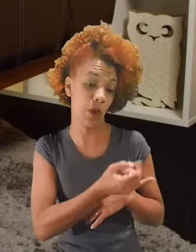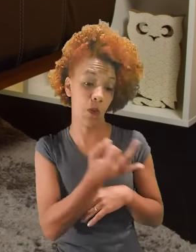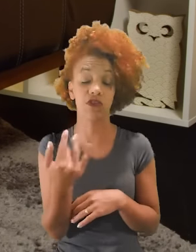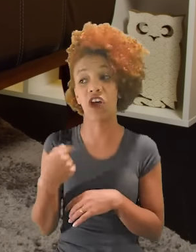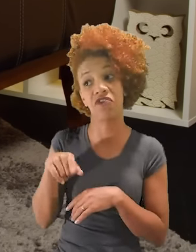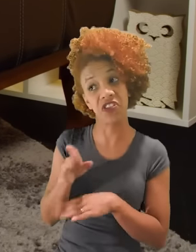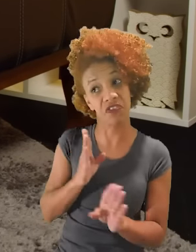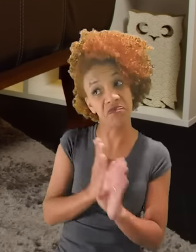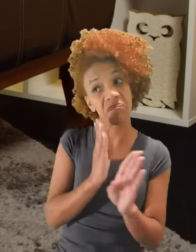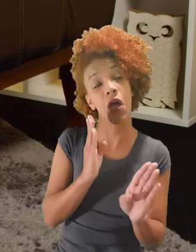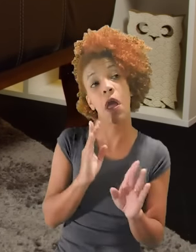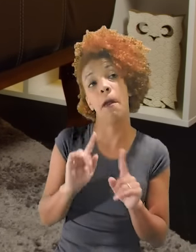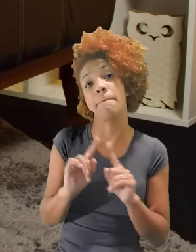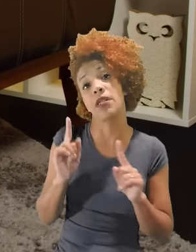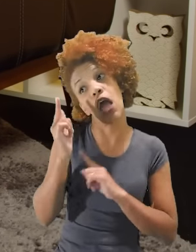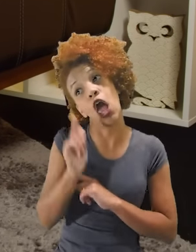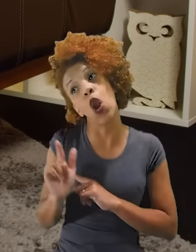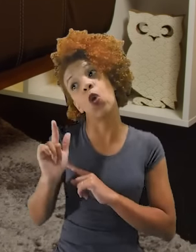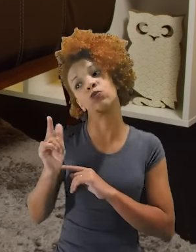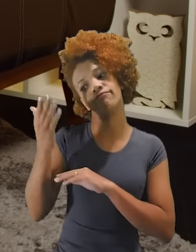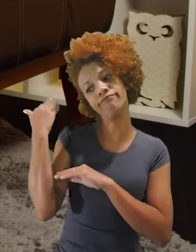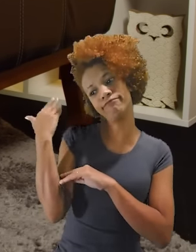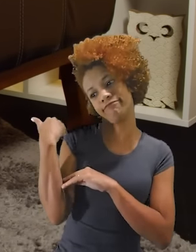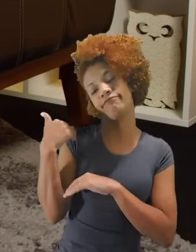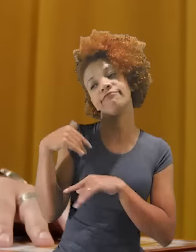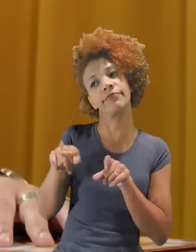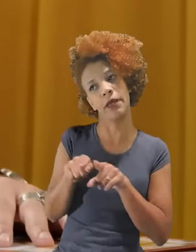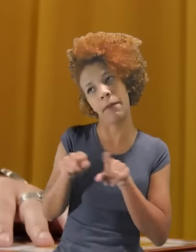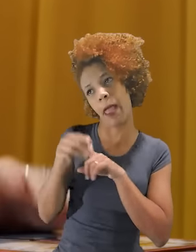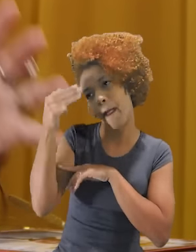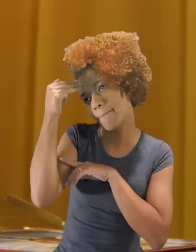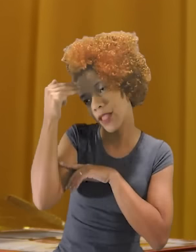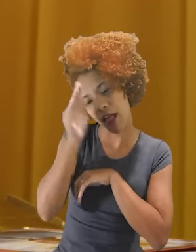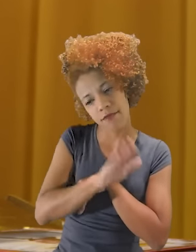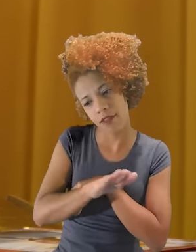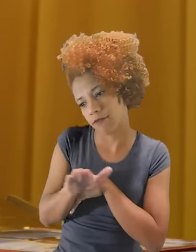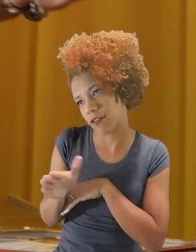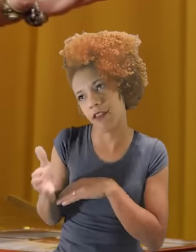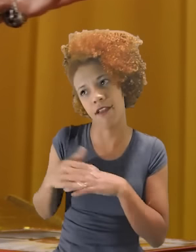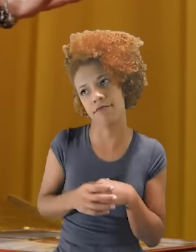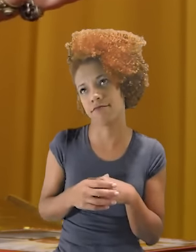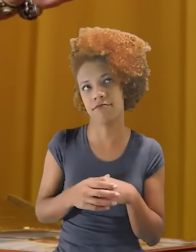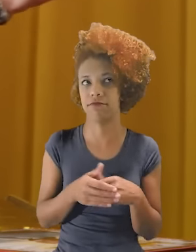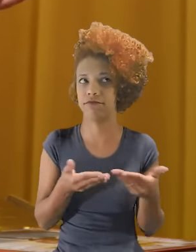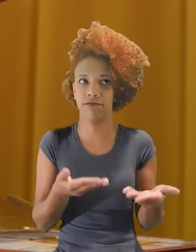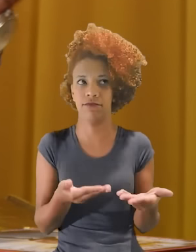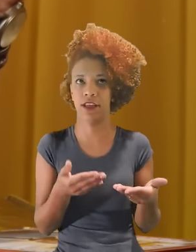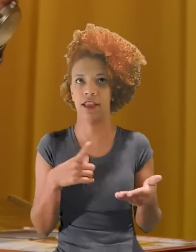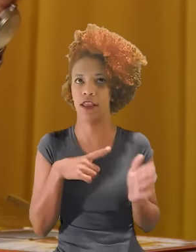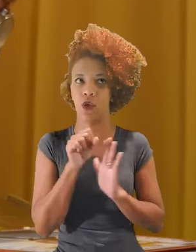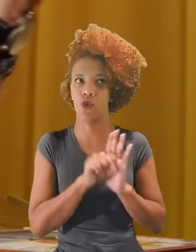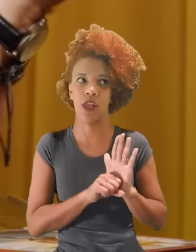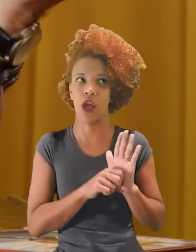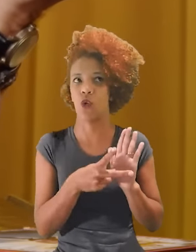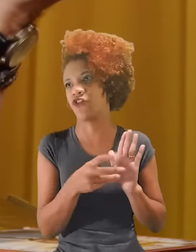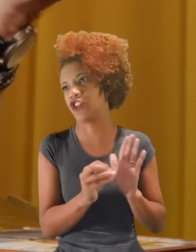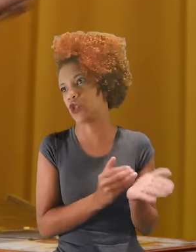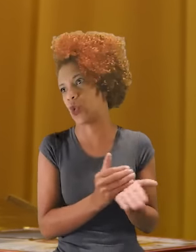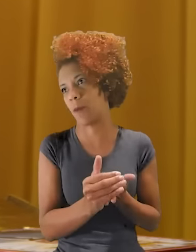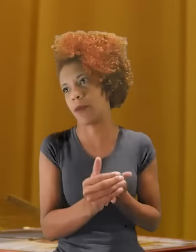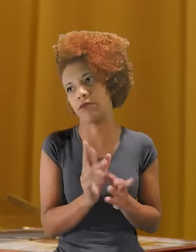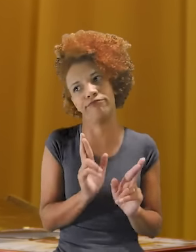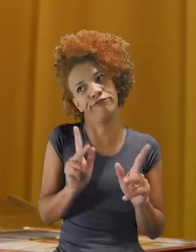se surpreender. Se bem que, assim, era uma outra época também, né? A mentalidade da criança... A gente tá falando aqui do início do século 20...